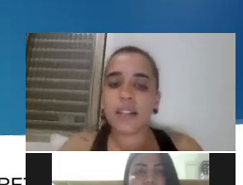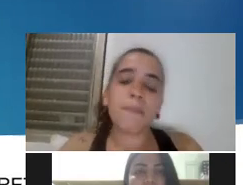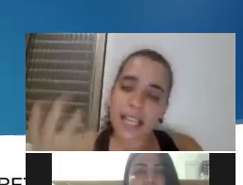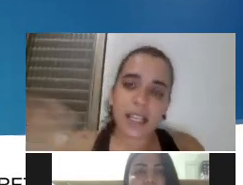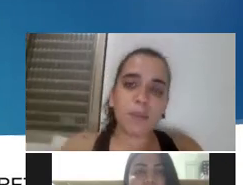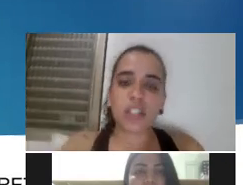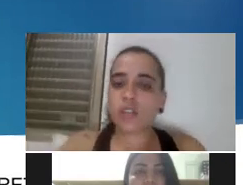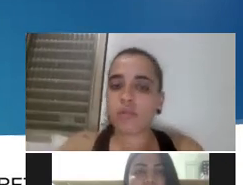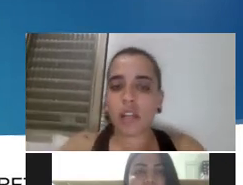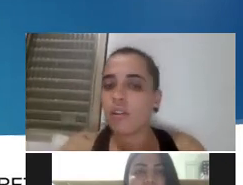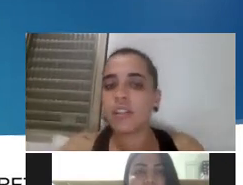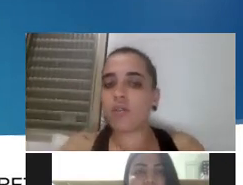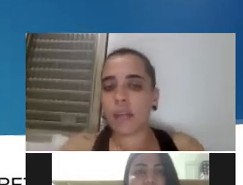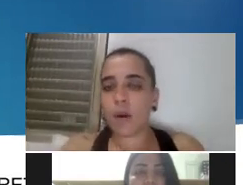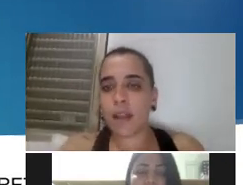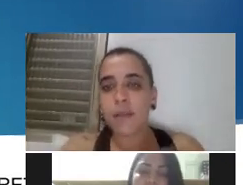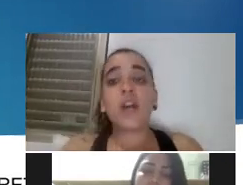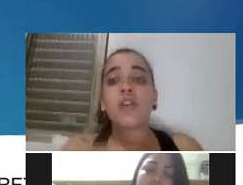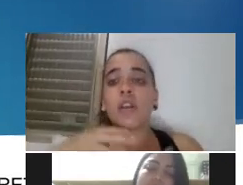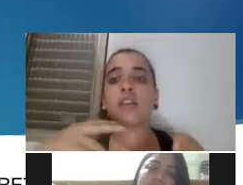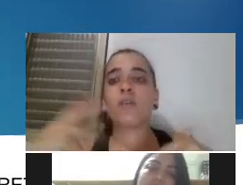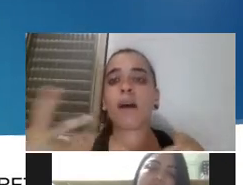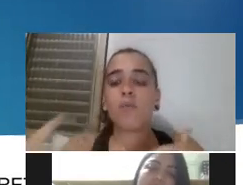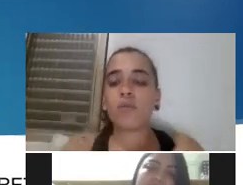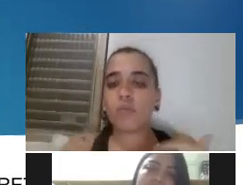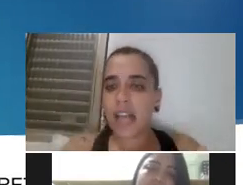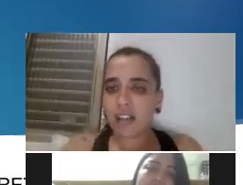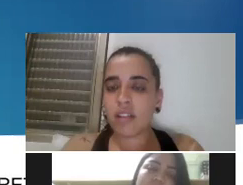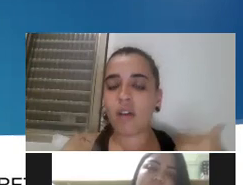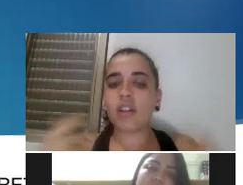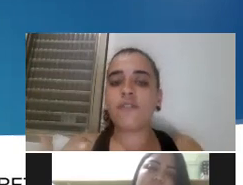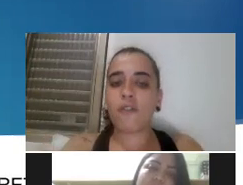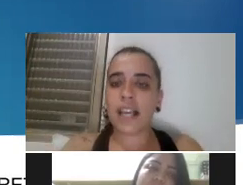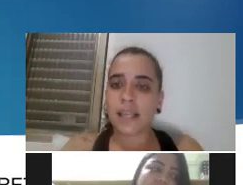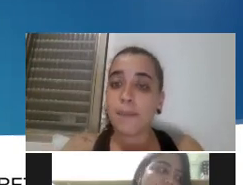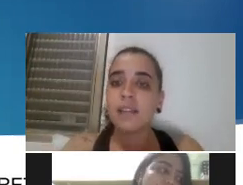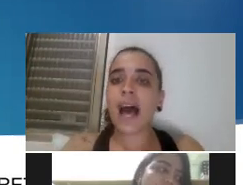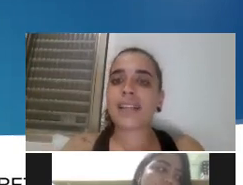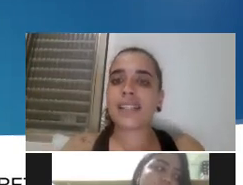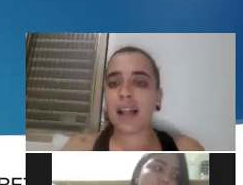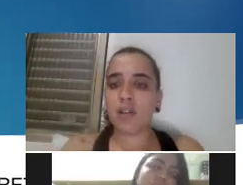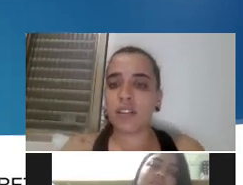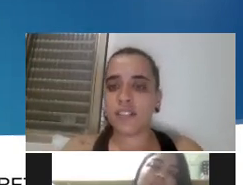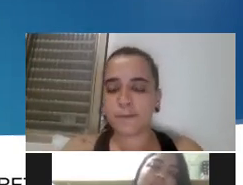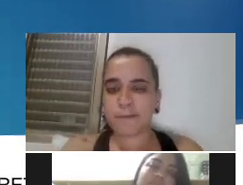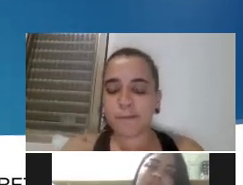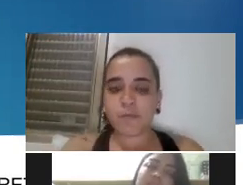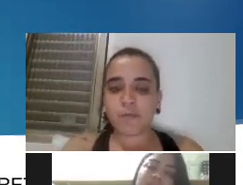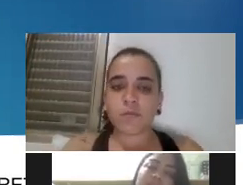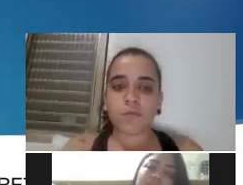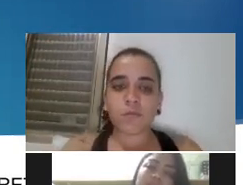usar a brita. Mas tem muita gente que usa lona e não tem problema. Só tem que tomar muito cuidado na hora de fazer para não rasgar a lona.